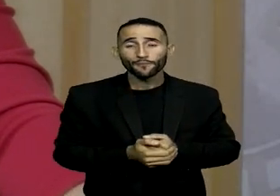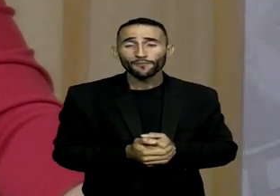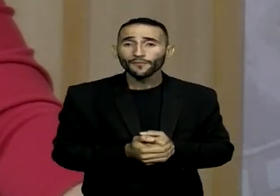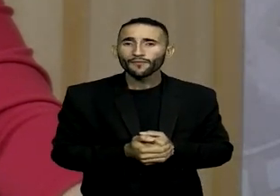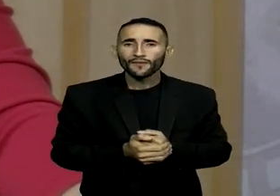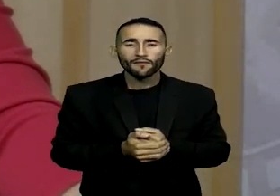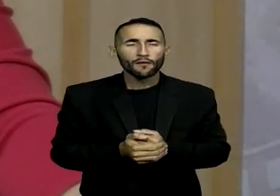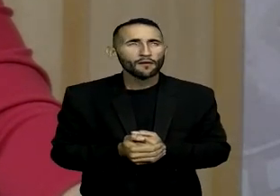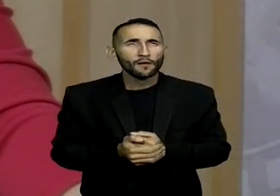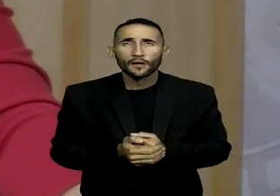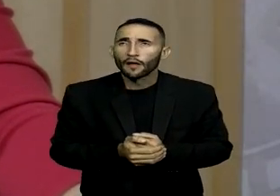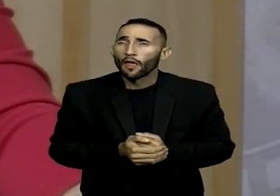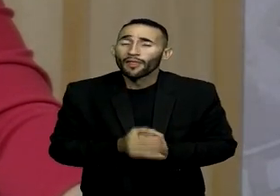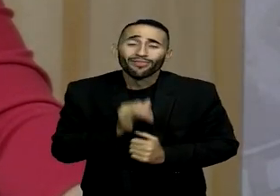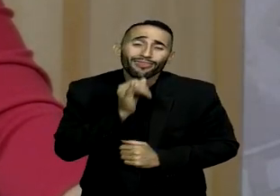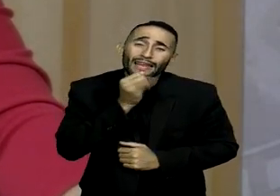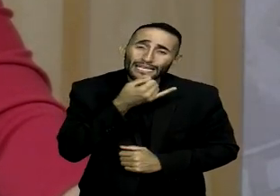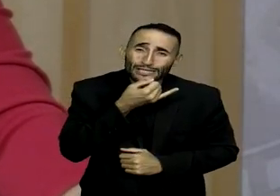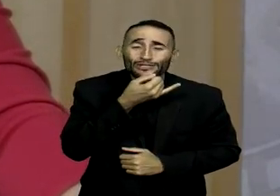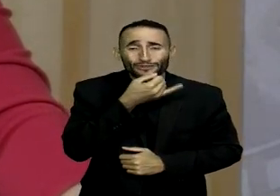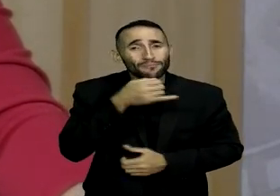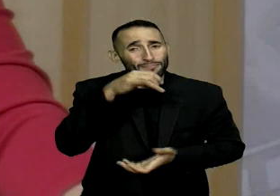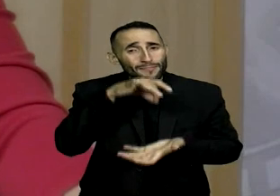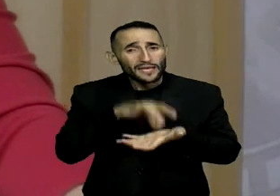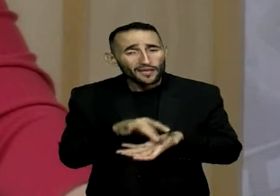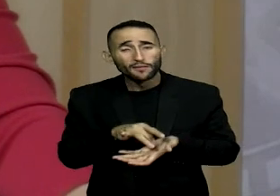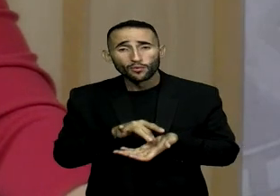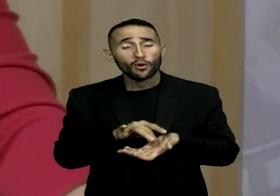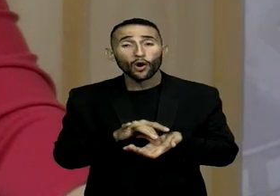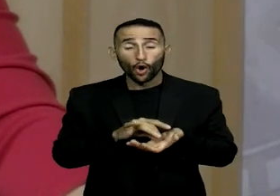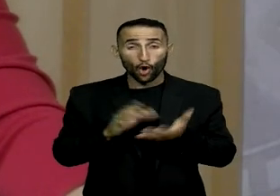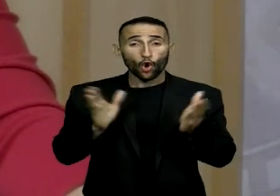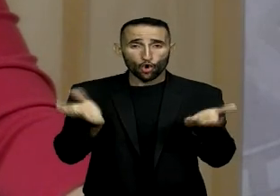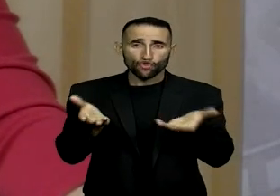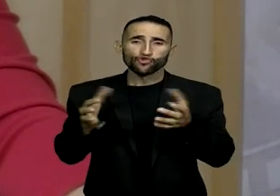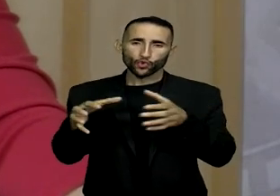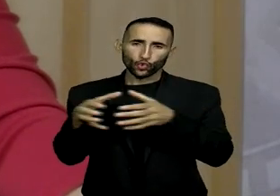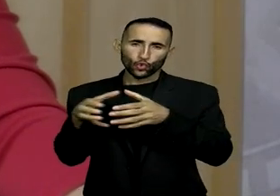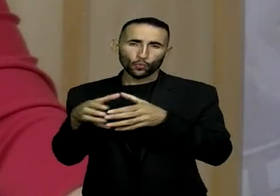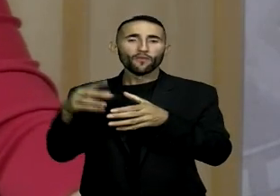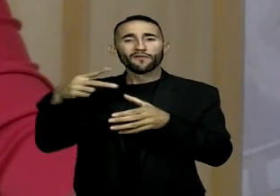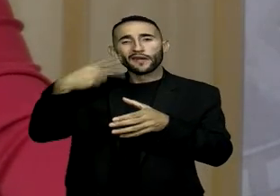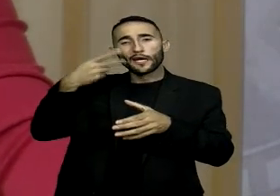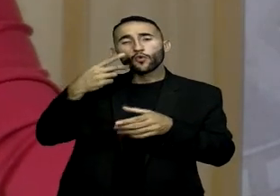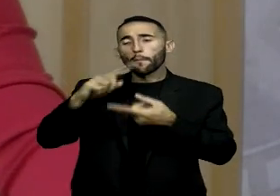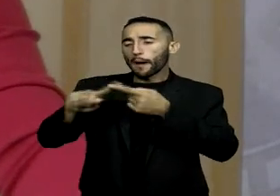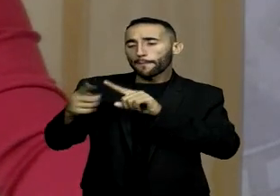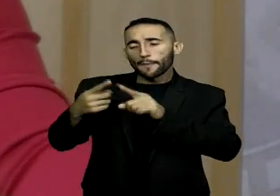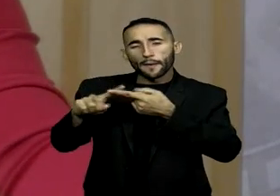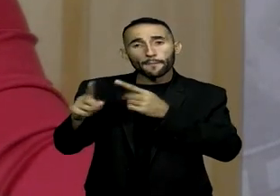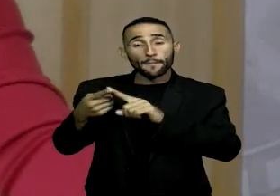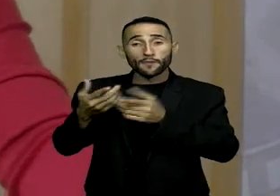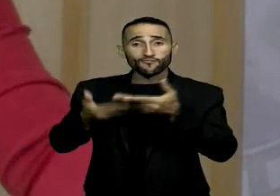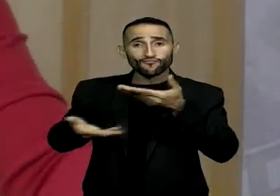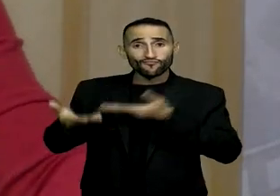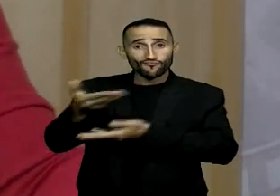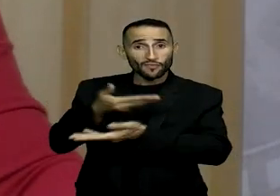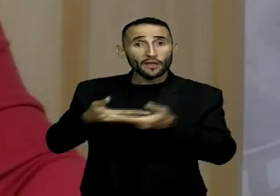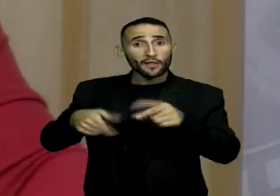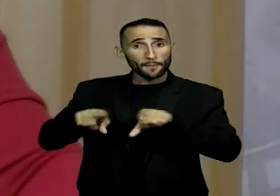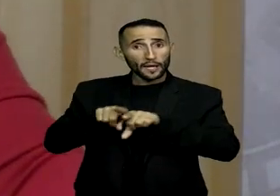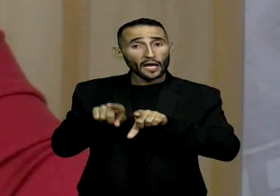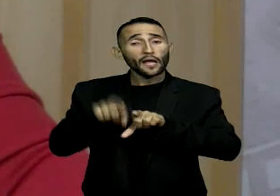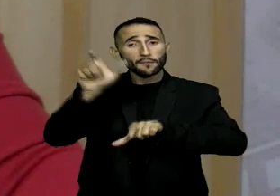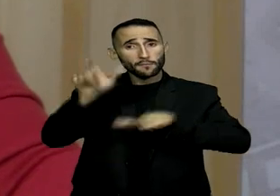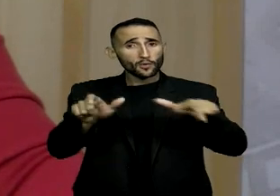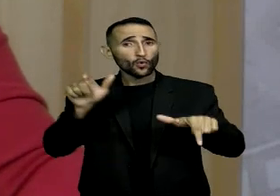É muito triste. Hoje comentamos no gabinete e a assessoria é muito triste falando